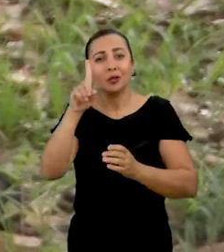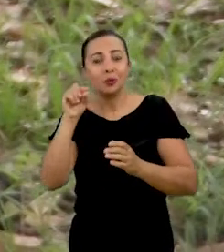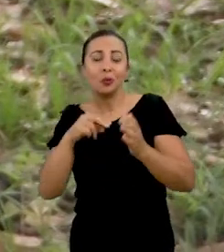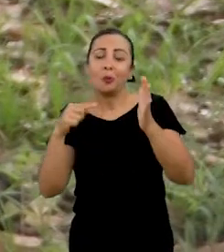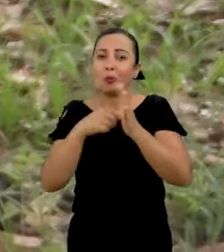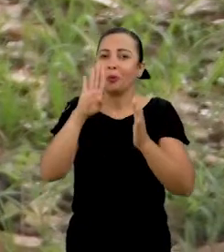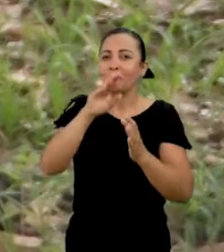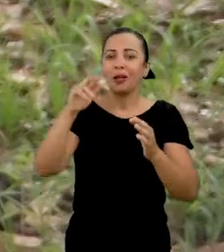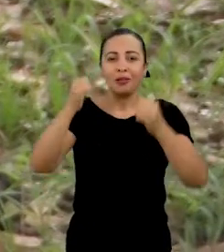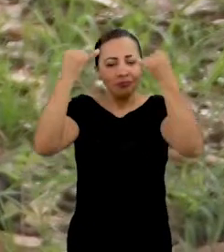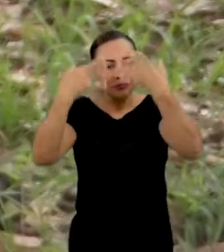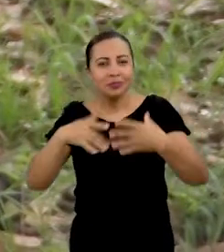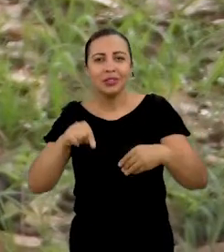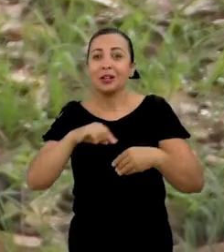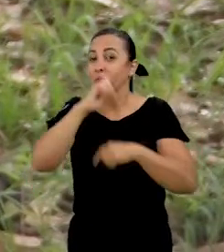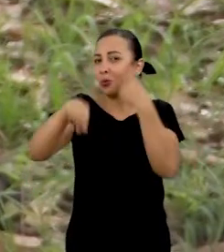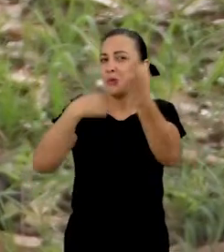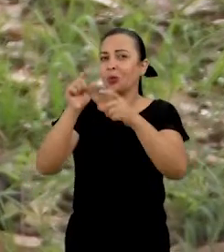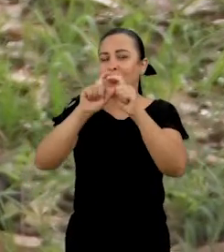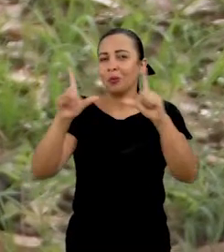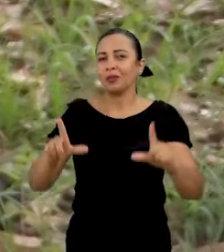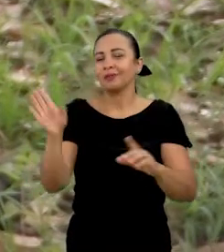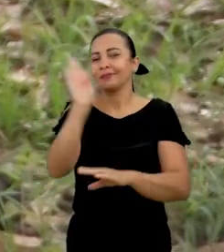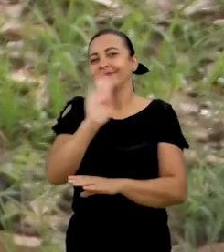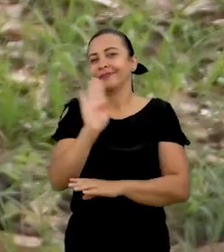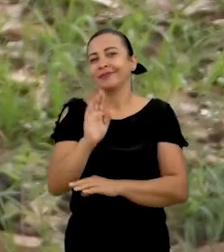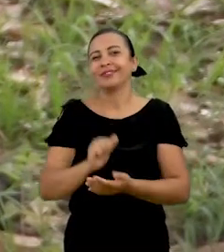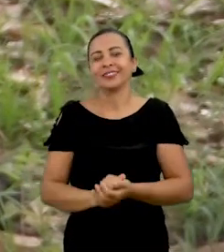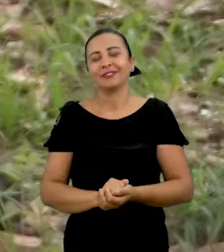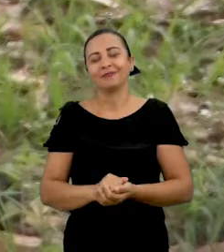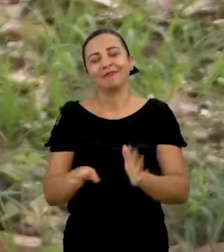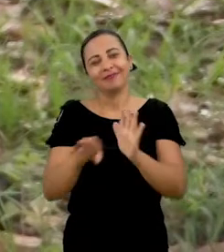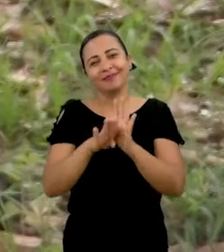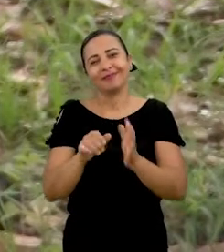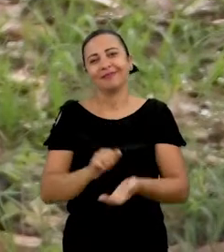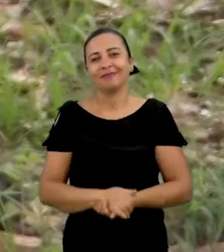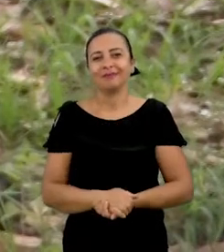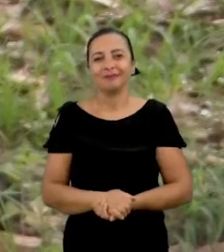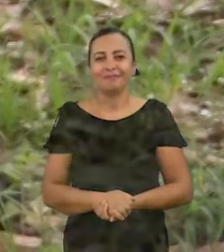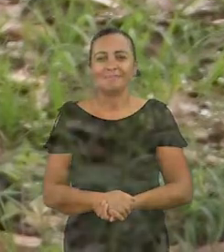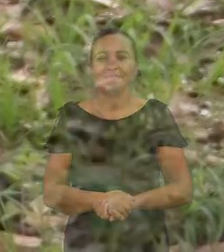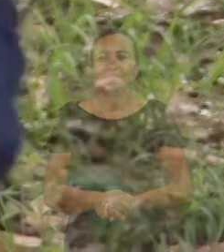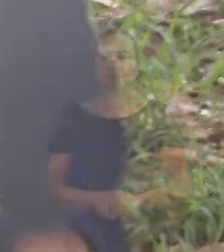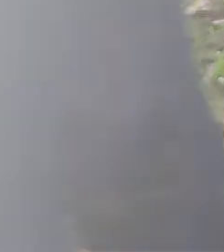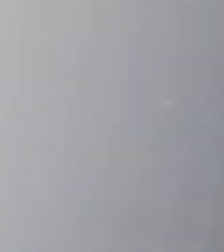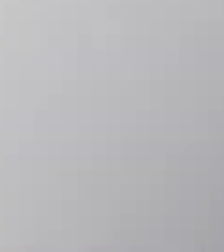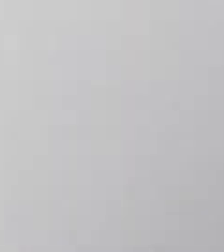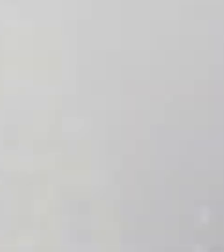universciencia@uesb.edu.br, que a gente explica por aqui num outro programa. Tchau, tchau e até lá!